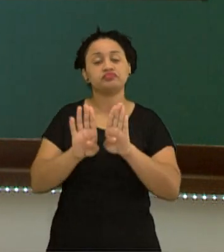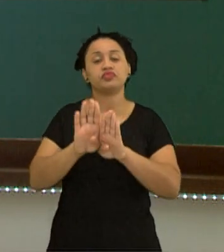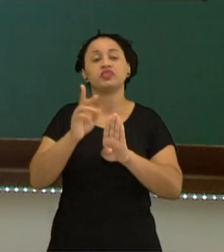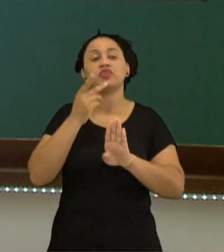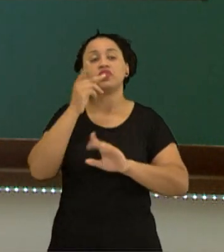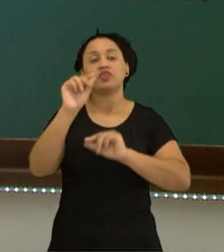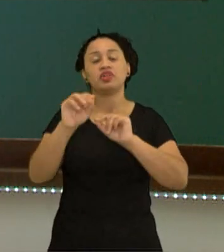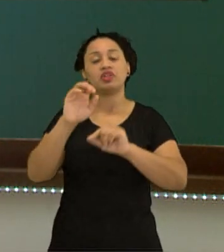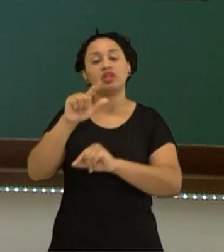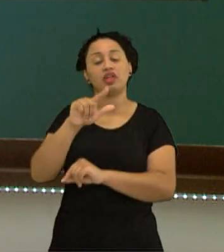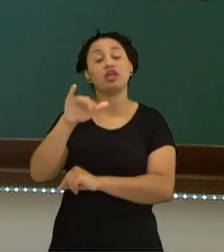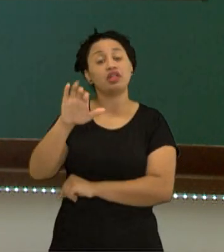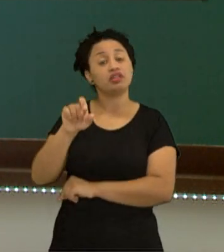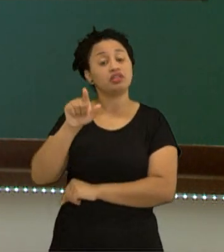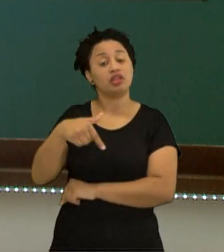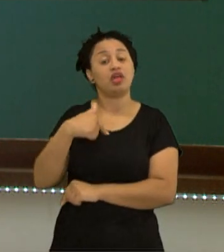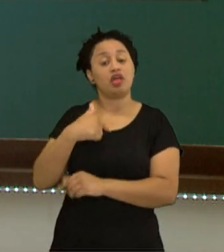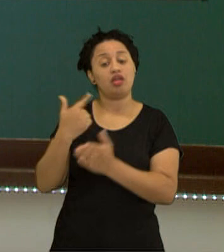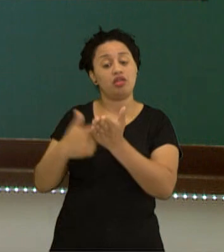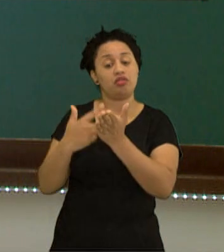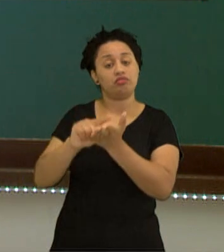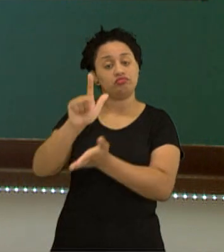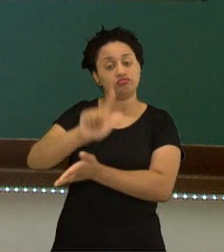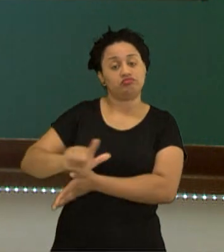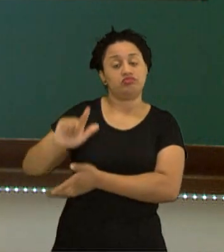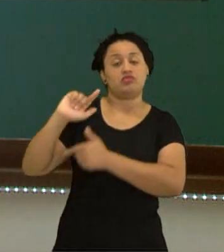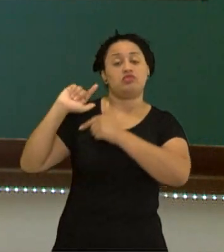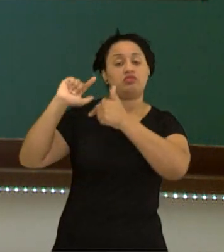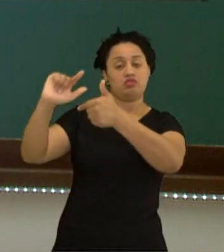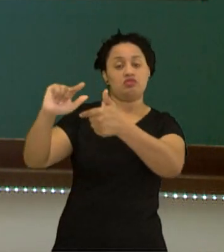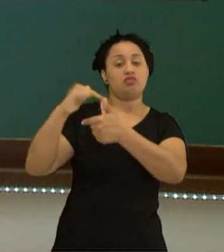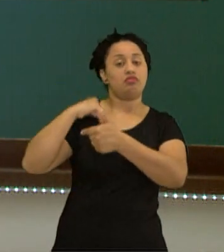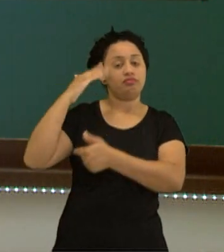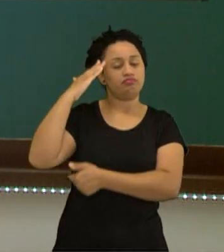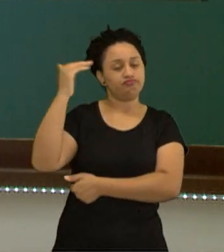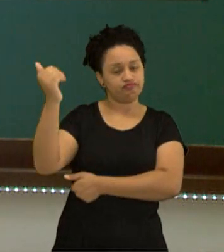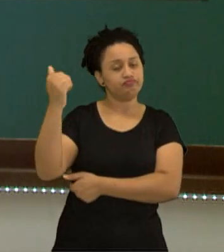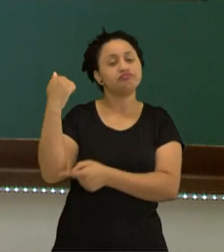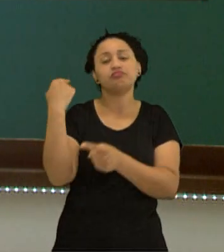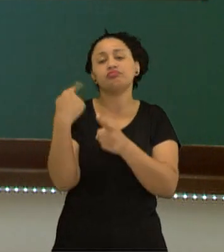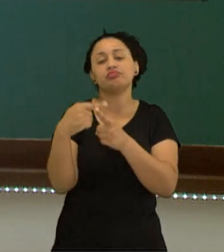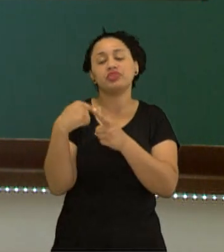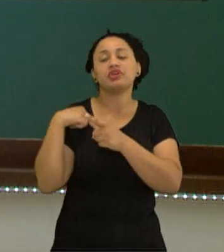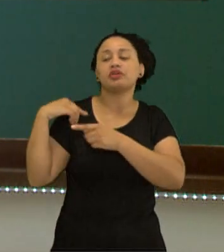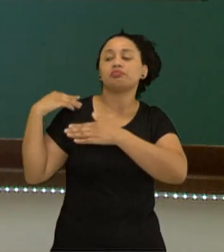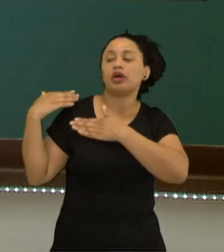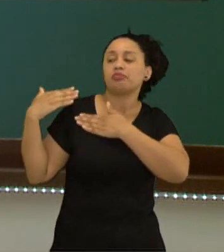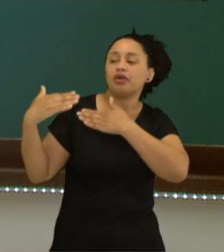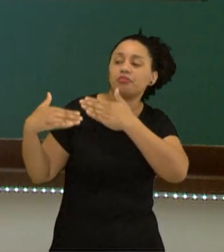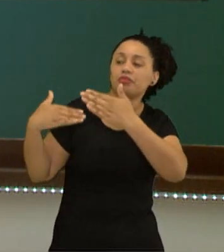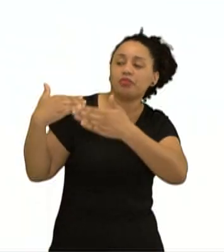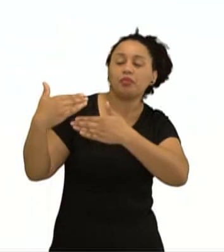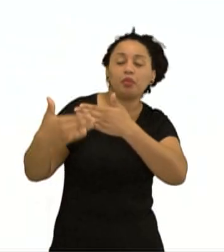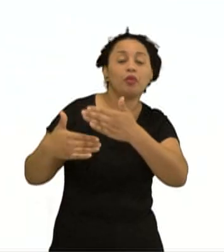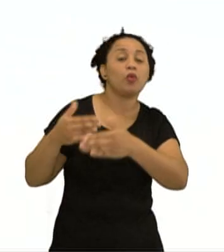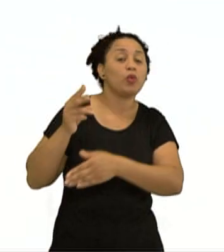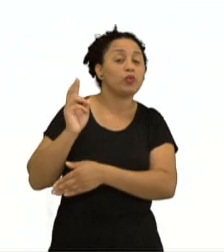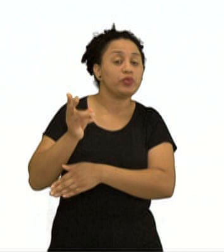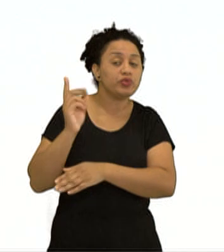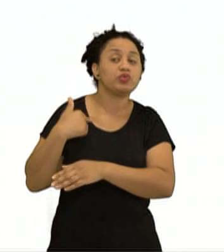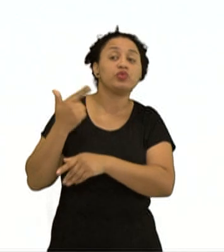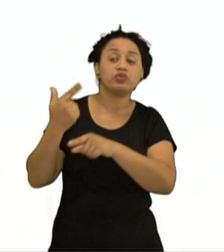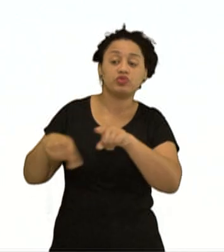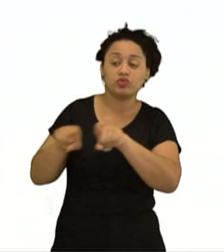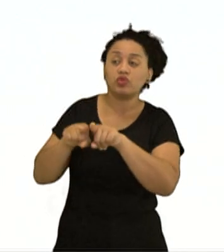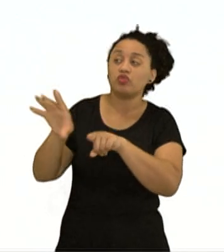de Alice ser um clássico. Então, é um clássico por quê? Porque resiste ao tempo, está aí sendo